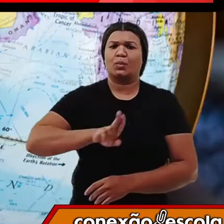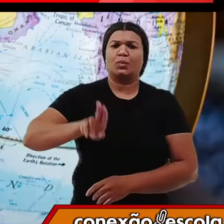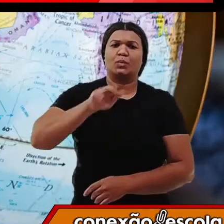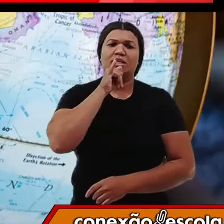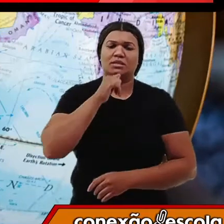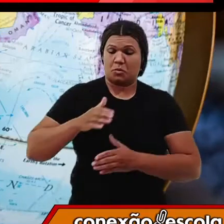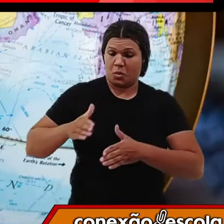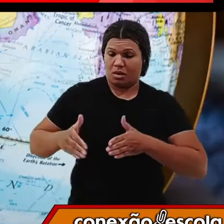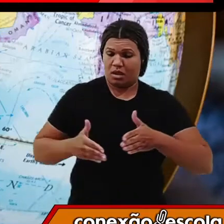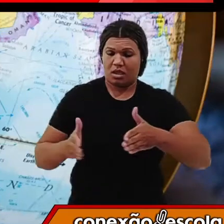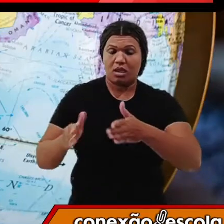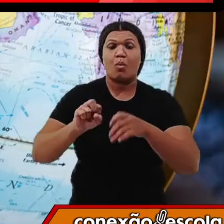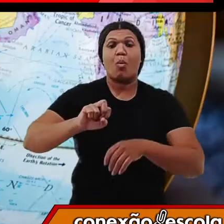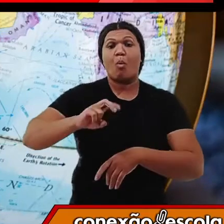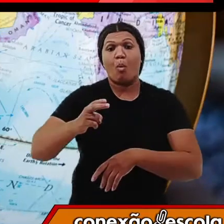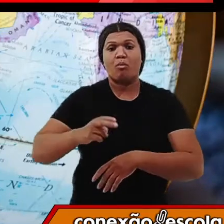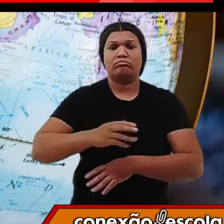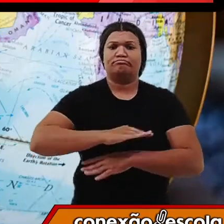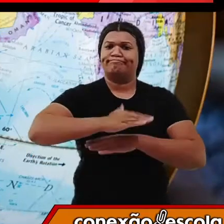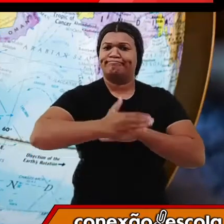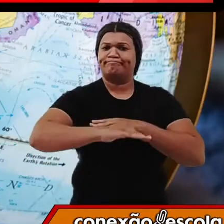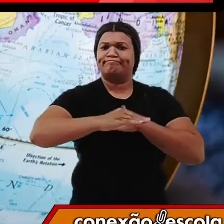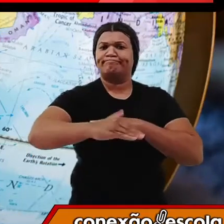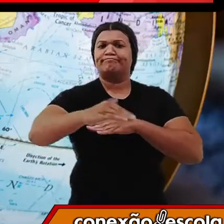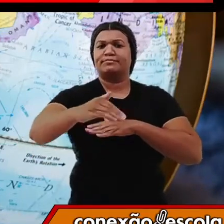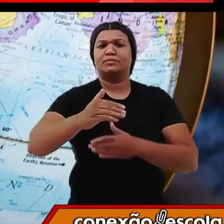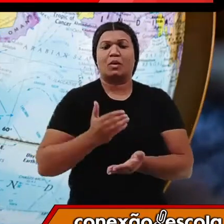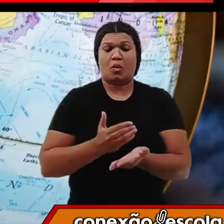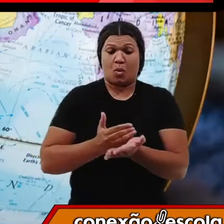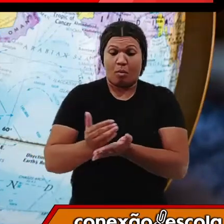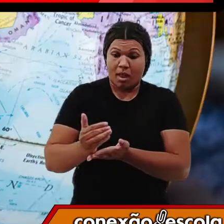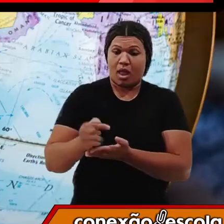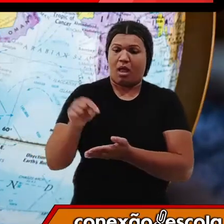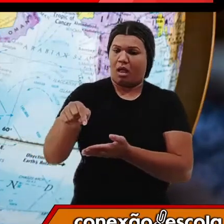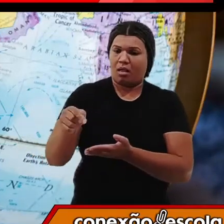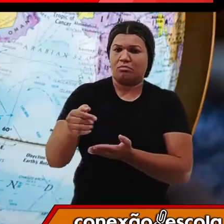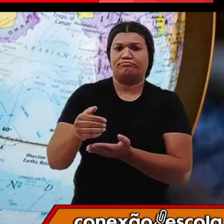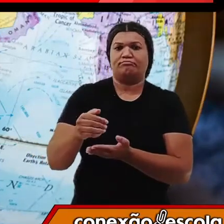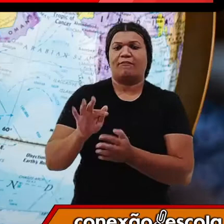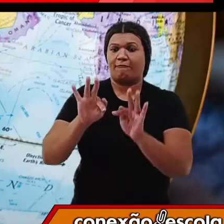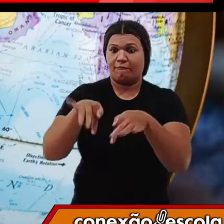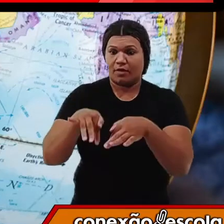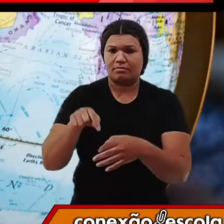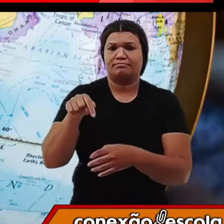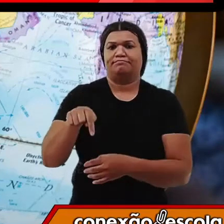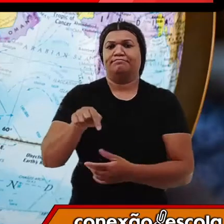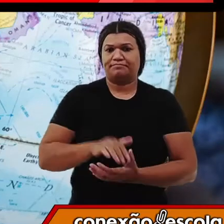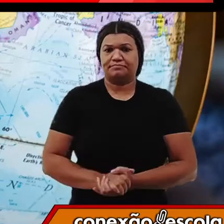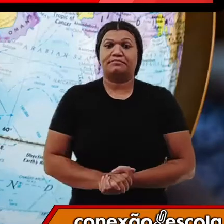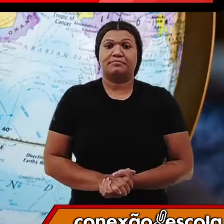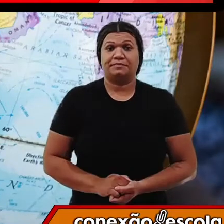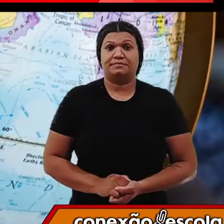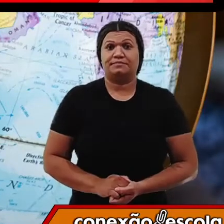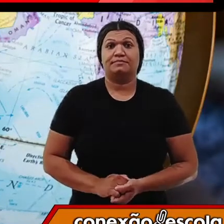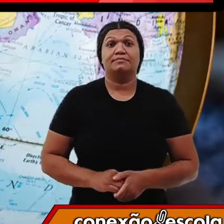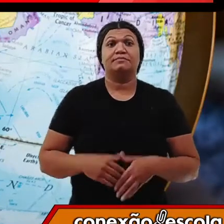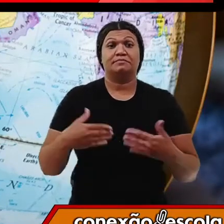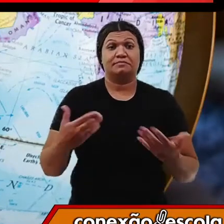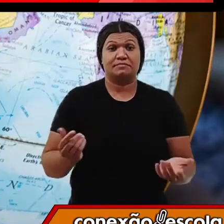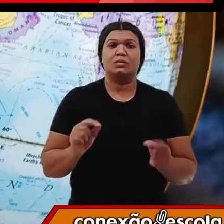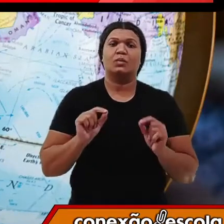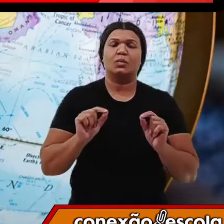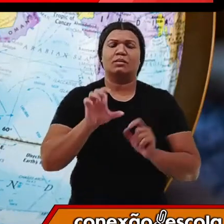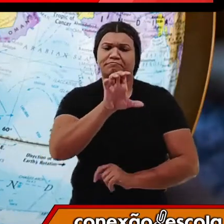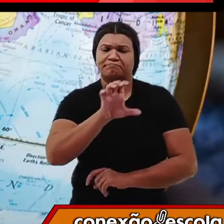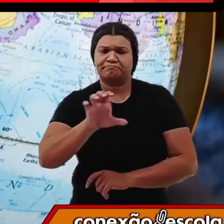mesmo o relevo para determinar o começo ou o fim de um território. Meus amigos, o